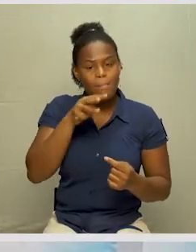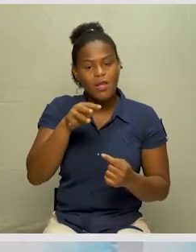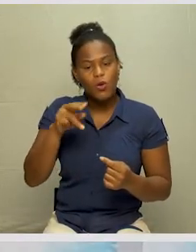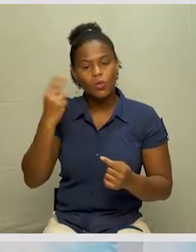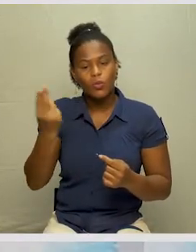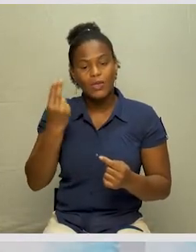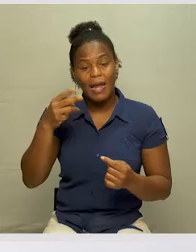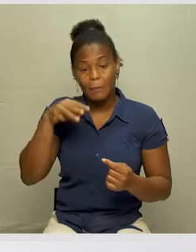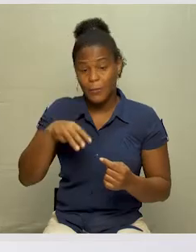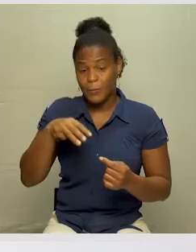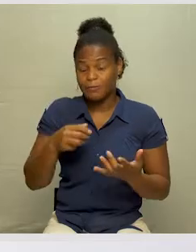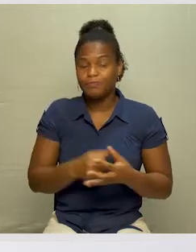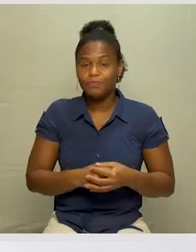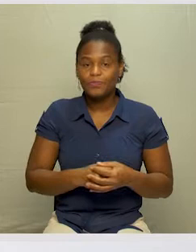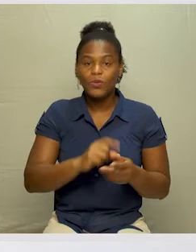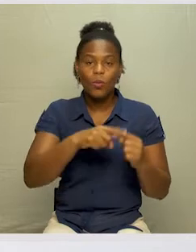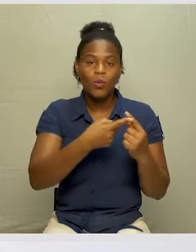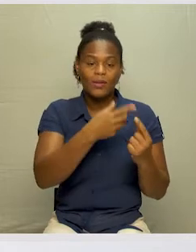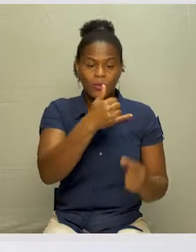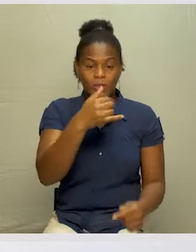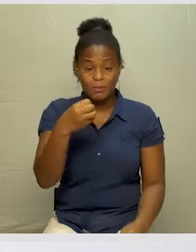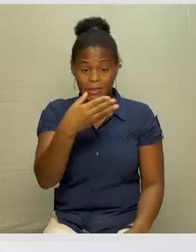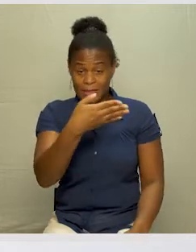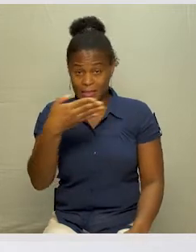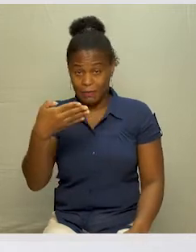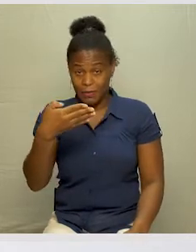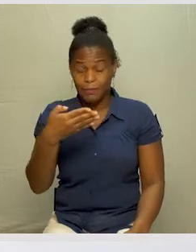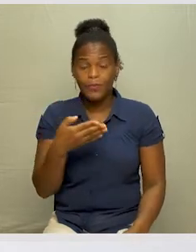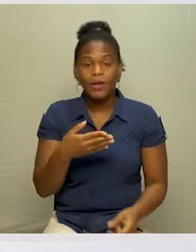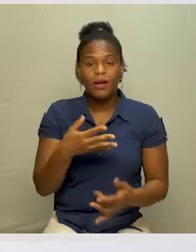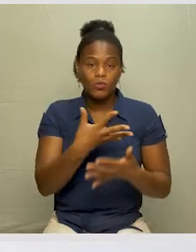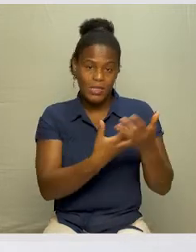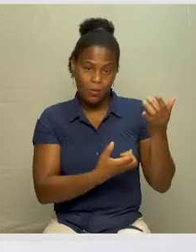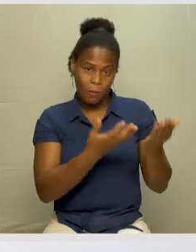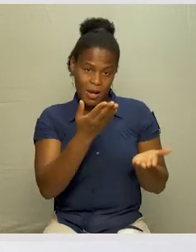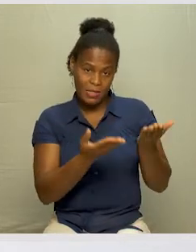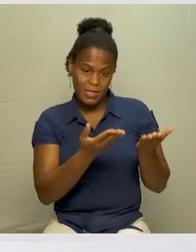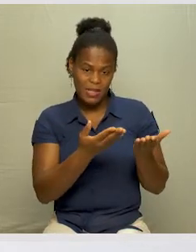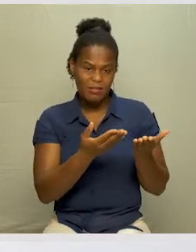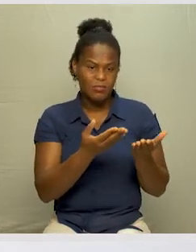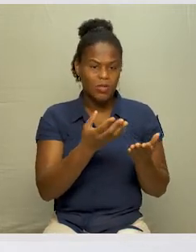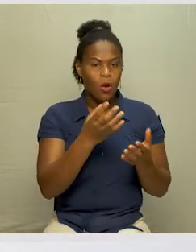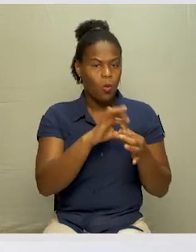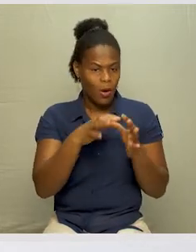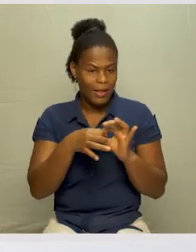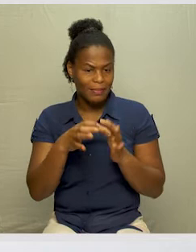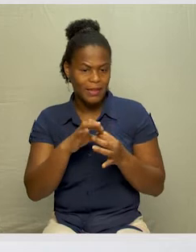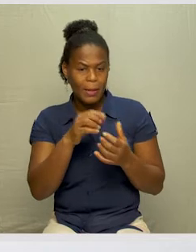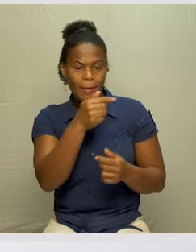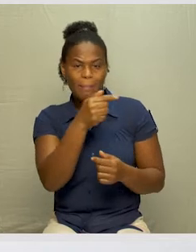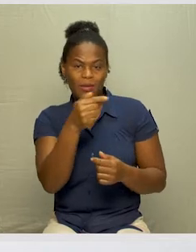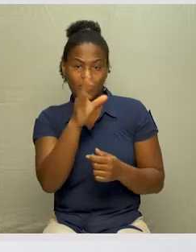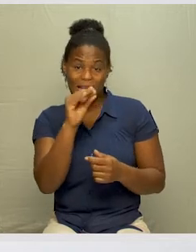unidades monetárias. Em 2017, saldo da balança corrente, menos 10 mil, saldo